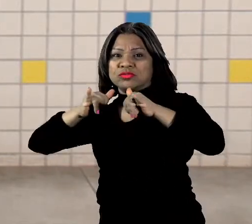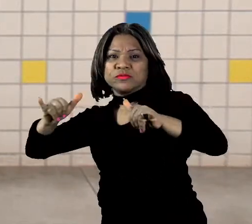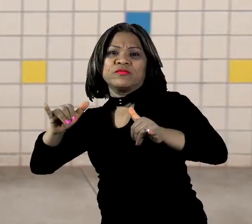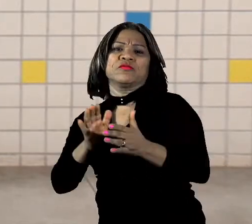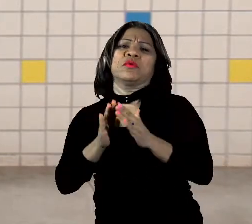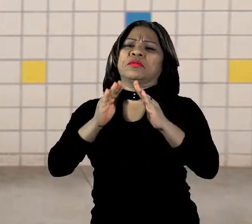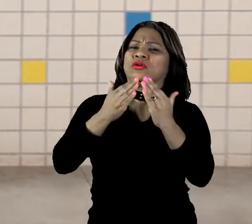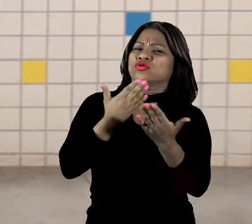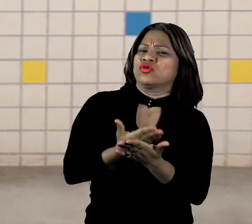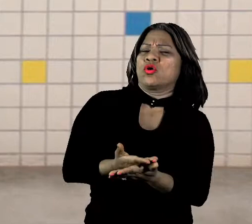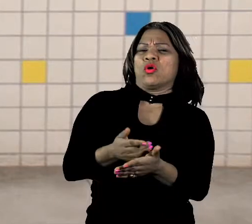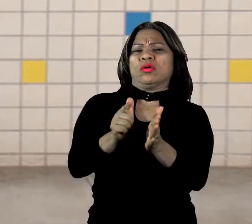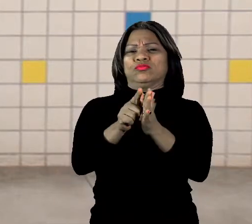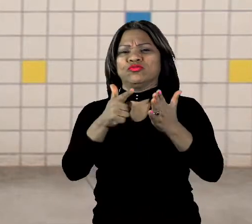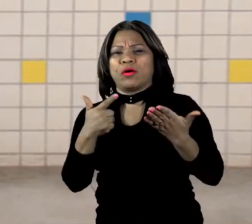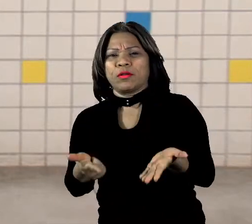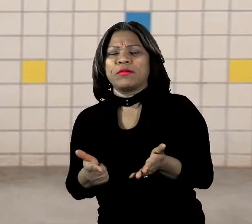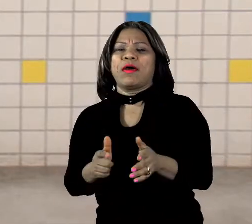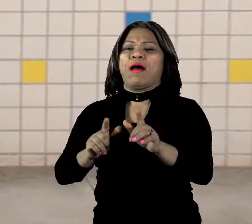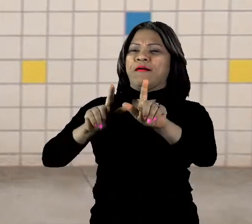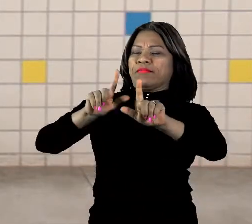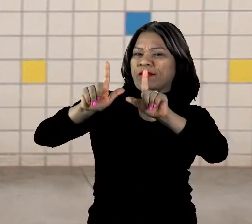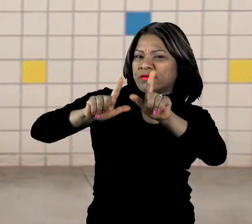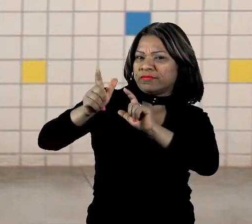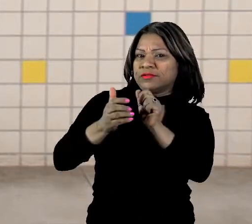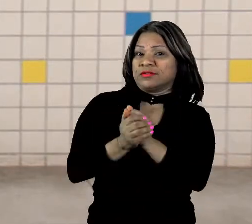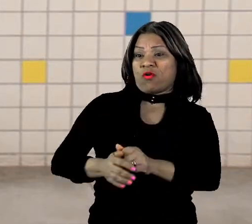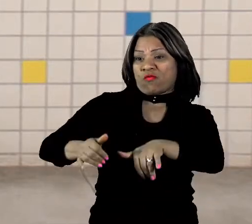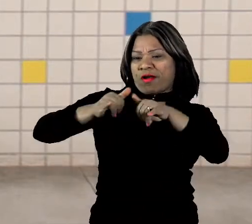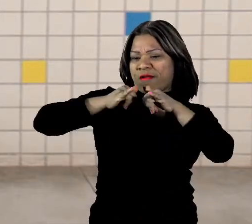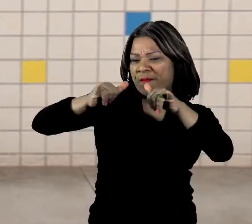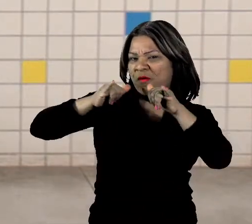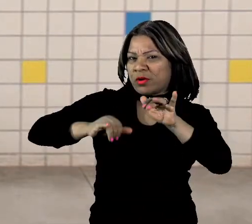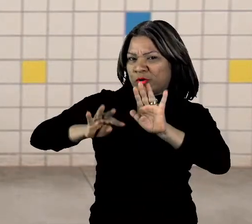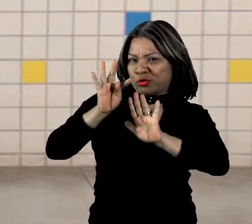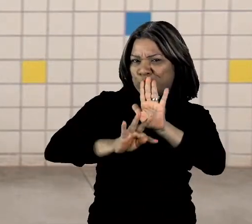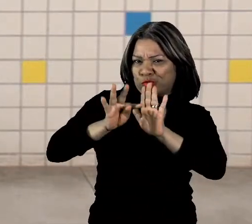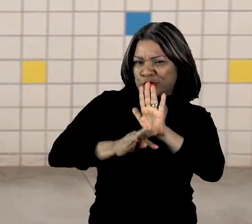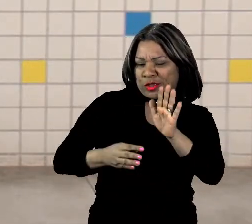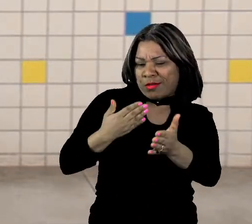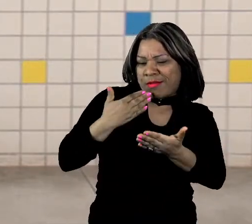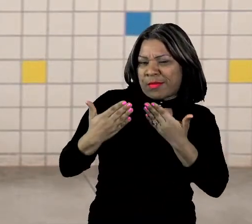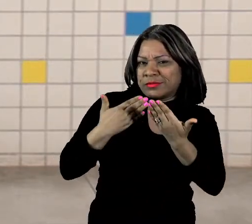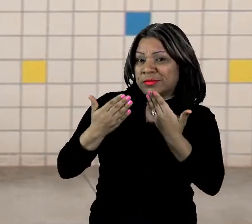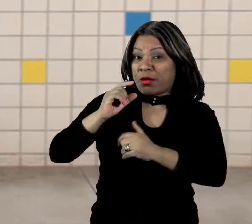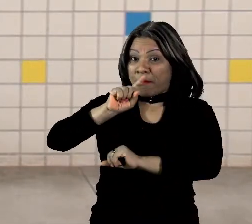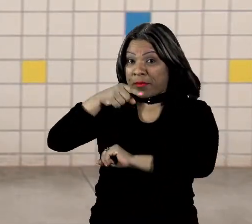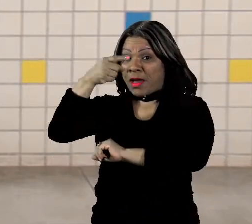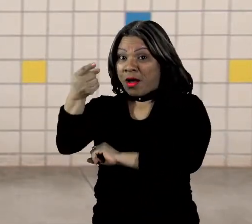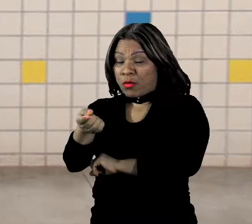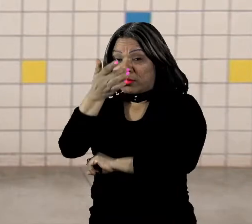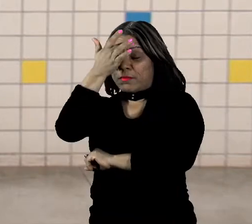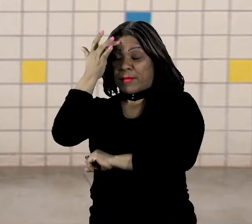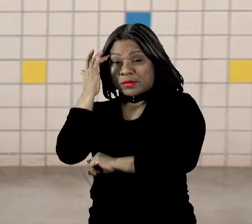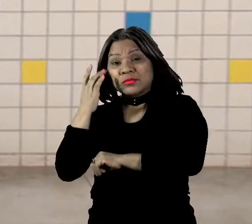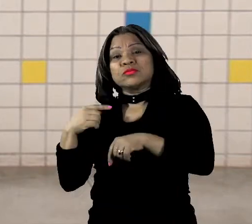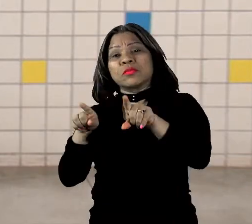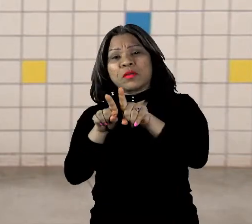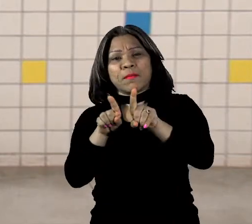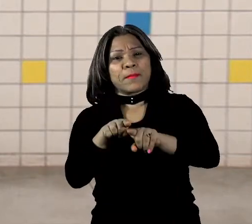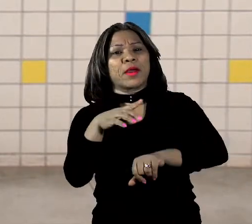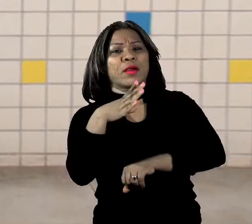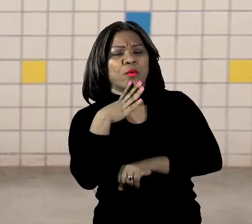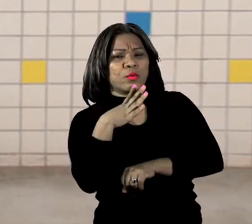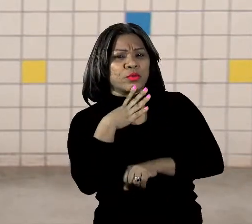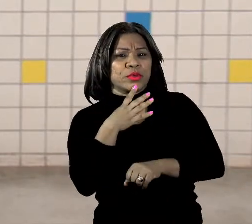no jornal, na revista, faz uma divulgação daquele texto, daquele bate-papo para que outras pessoas conheçam também e saibam.